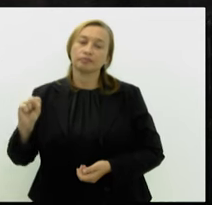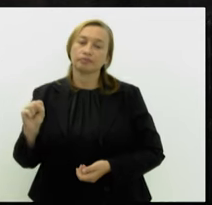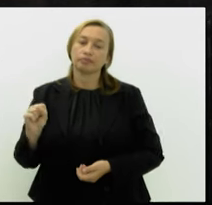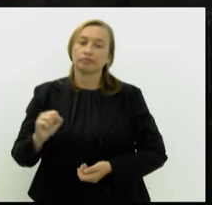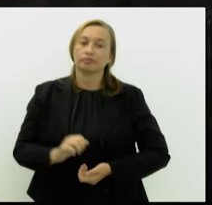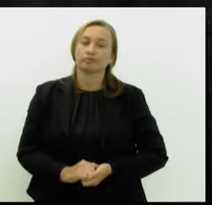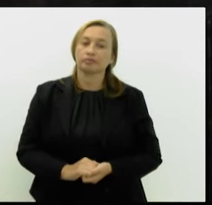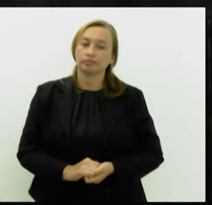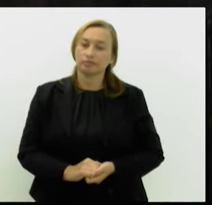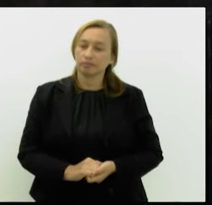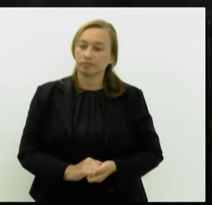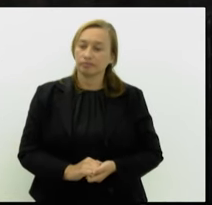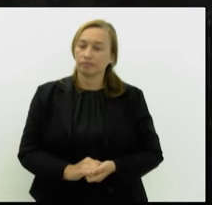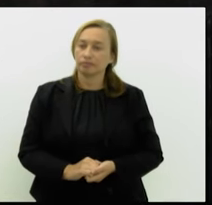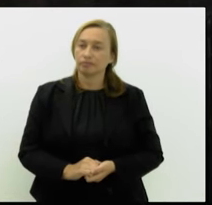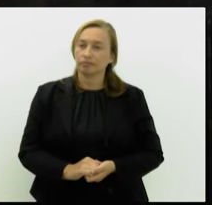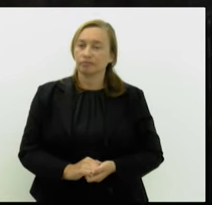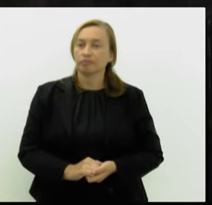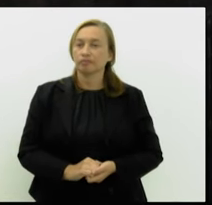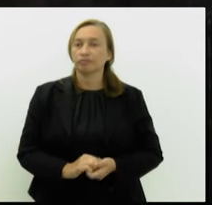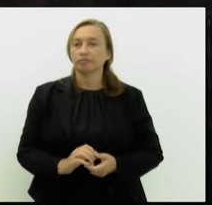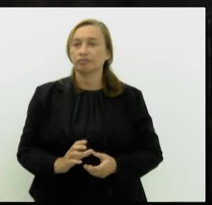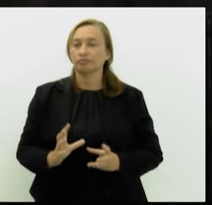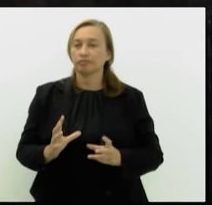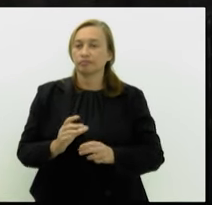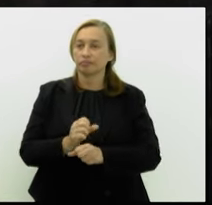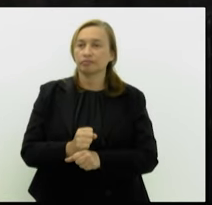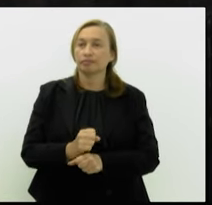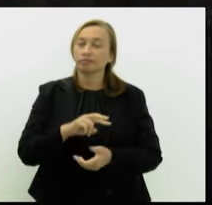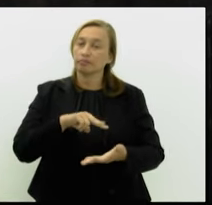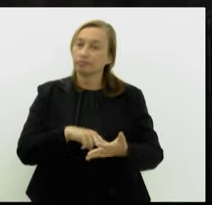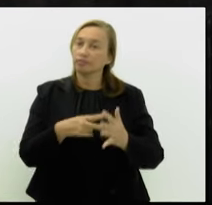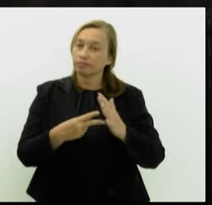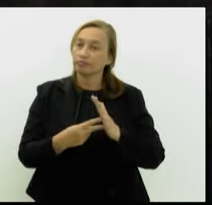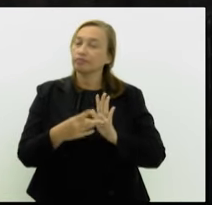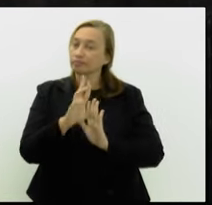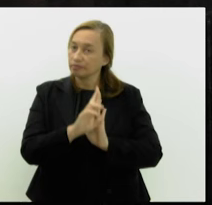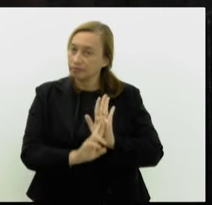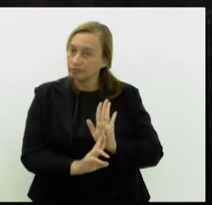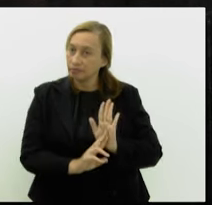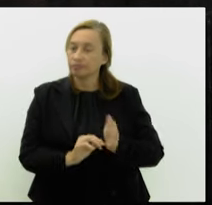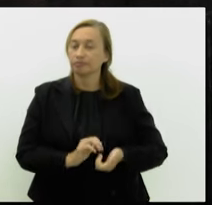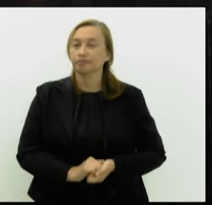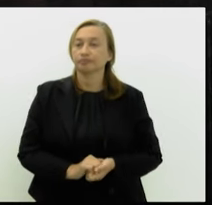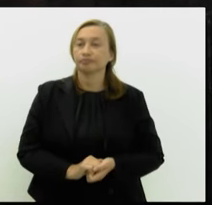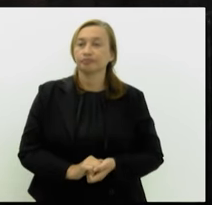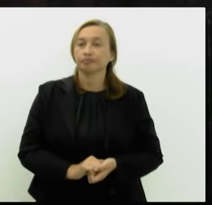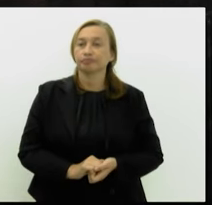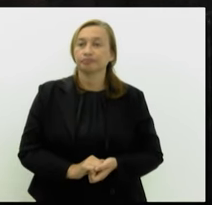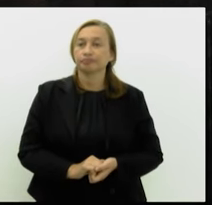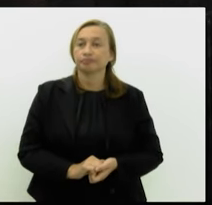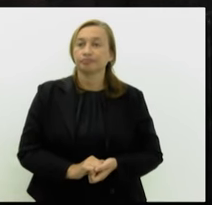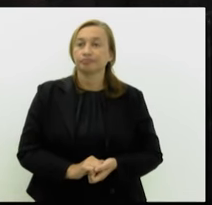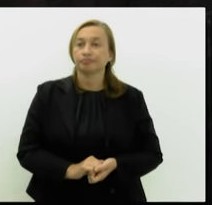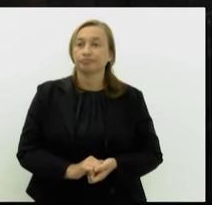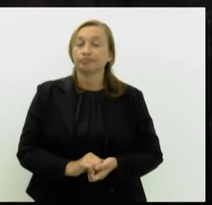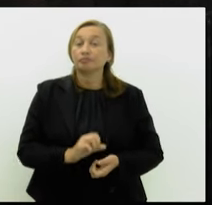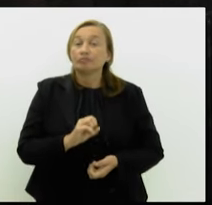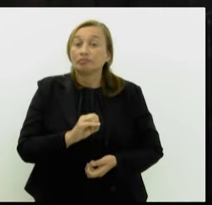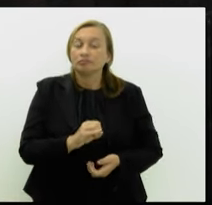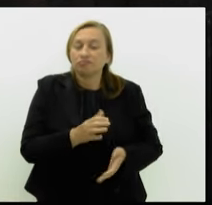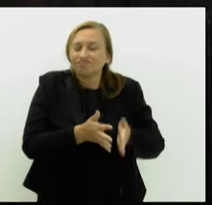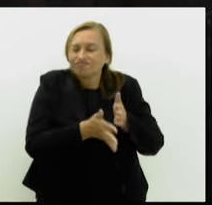gente, pelo menos na interpretação desta redação, senão a gente diz uma